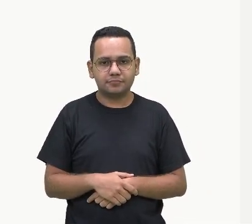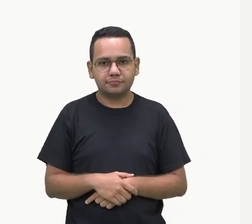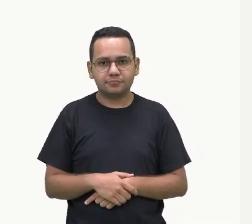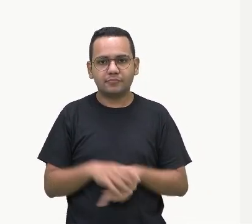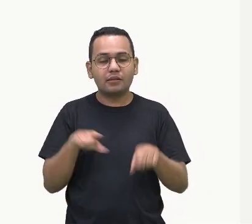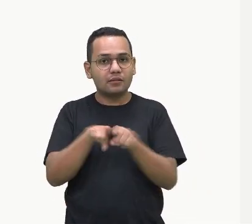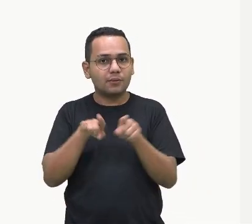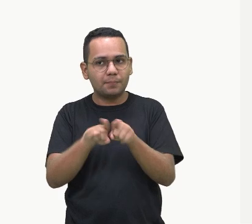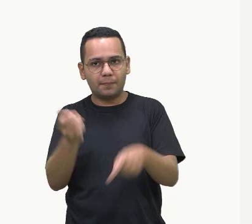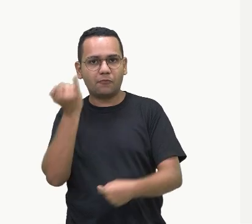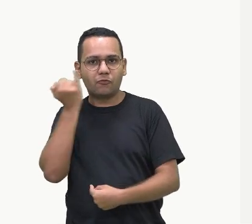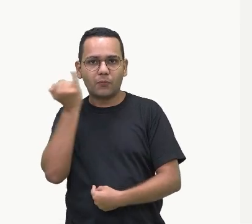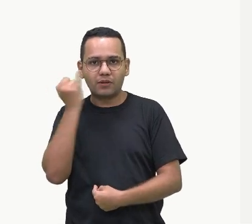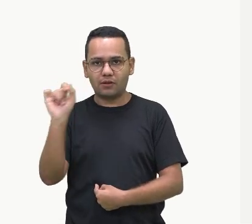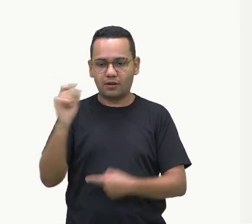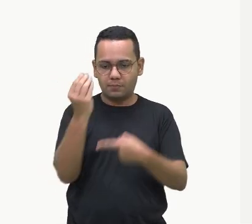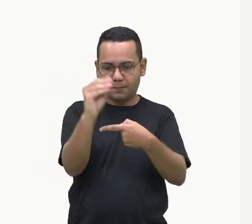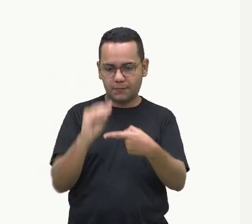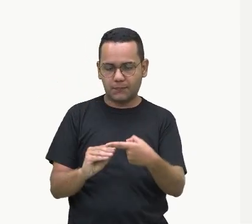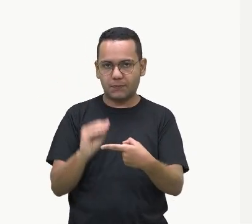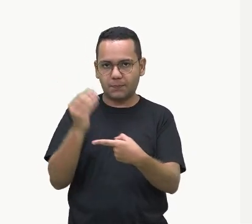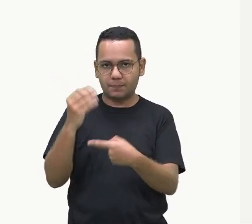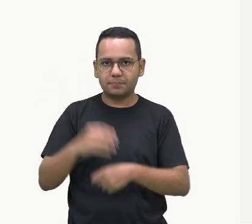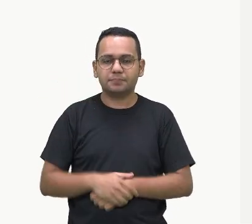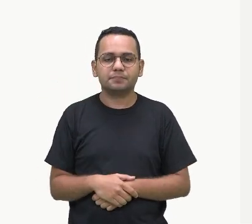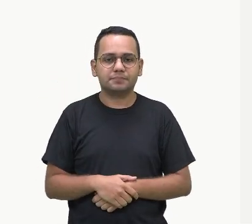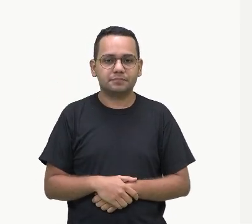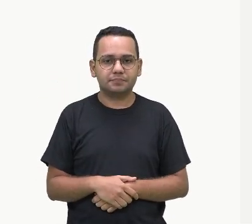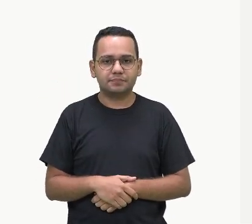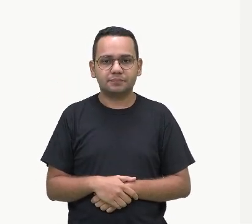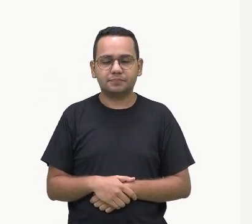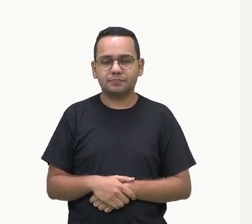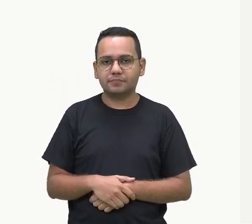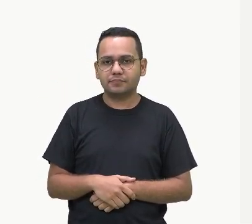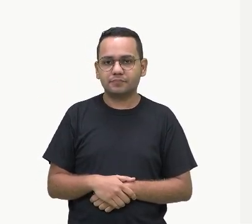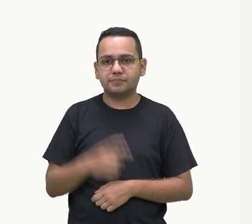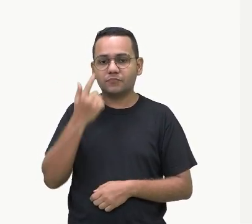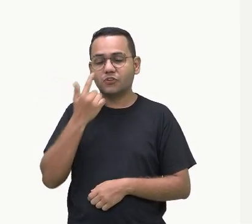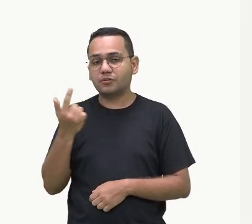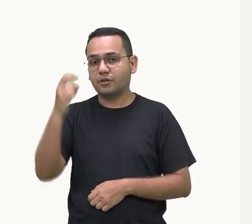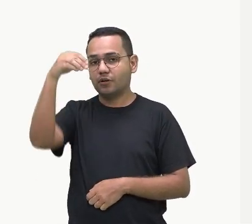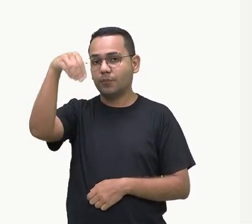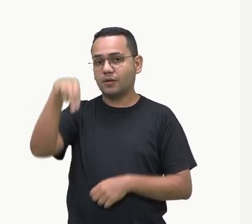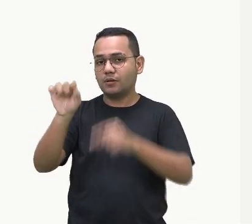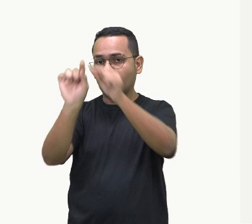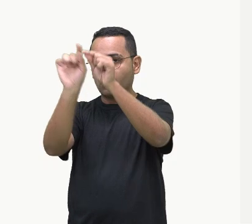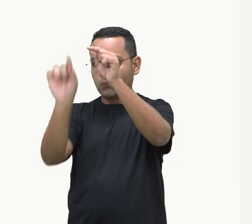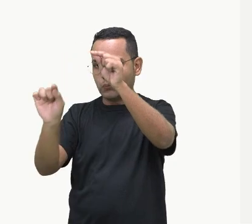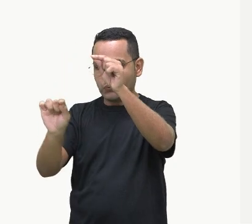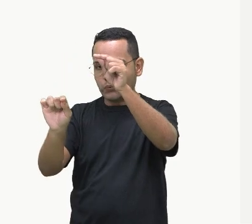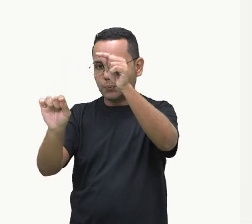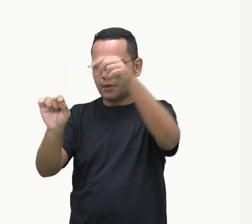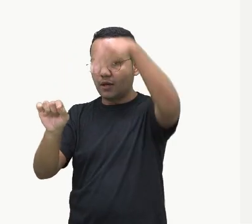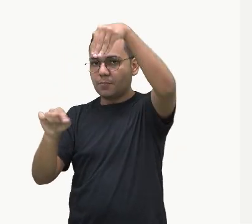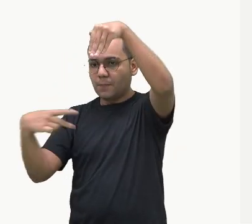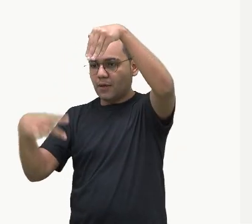coisa do outro lado. Ó. MN está para MP.